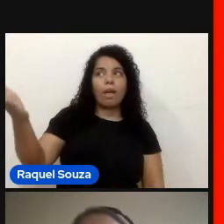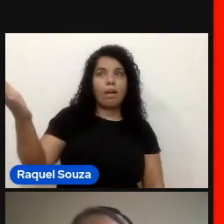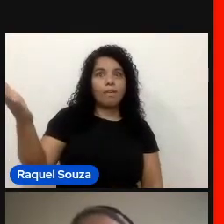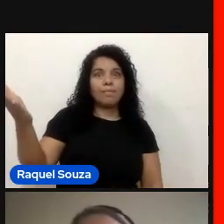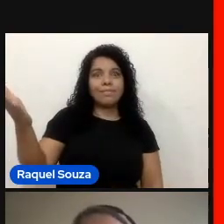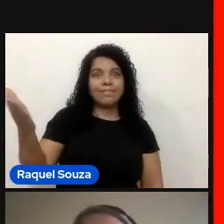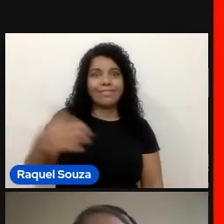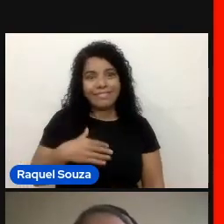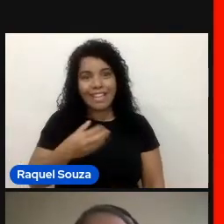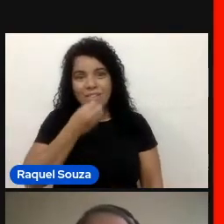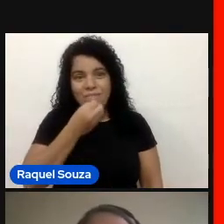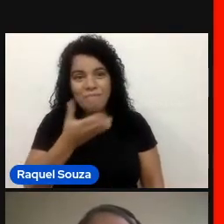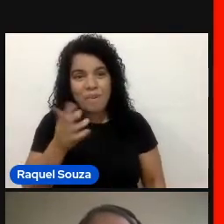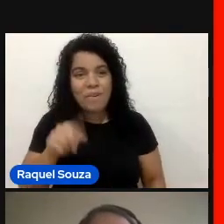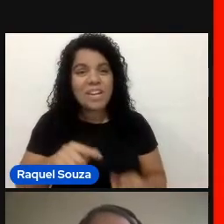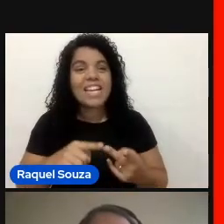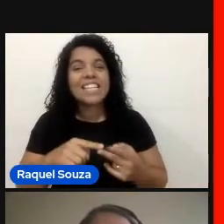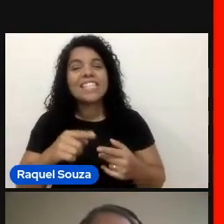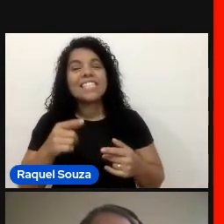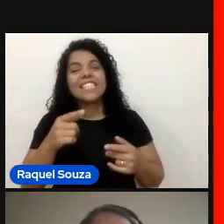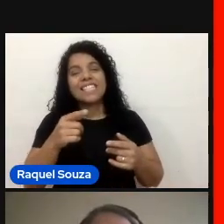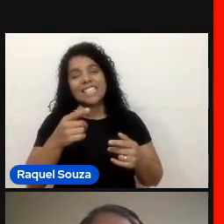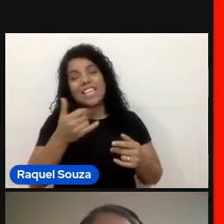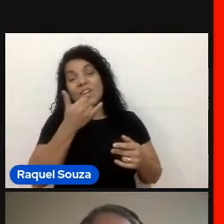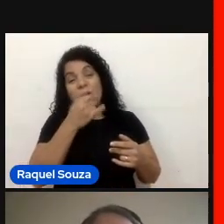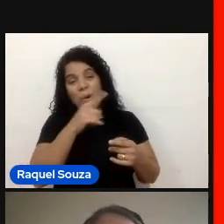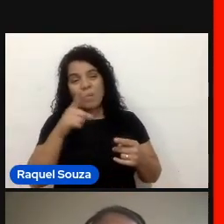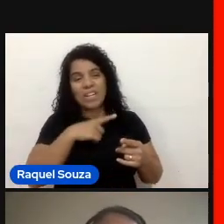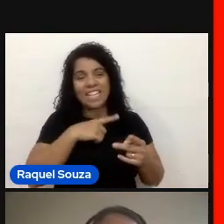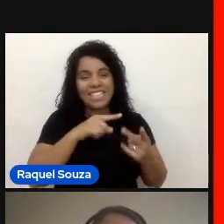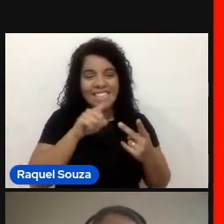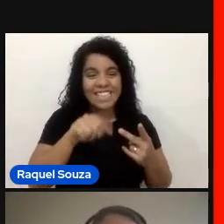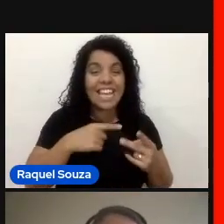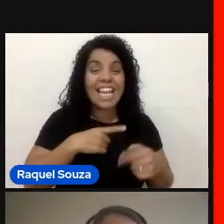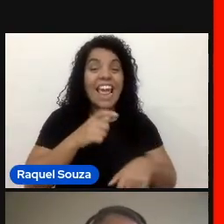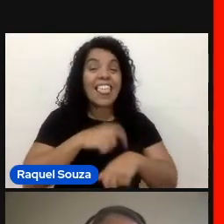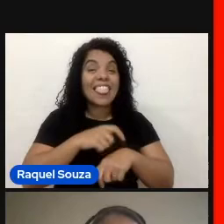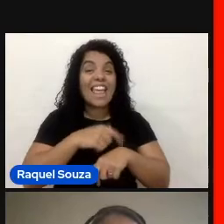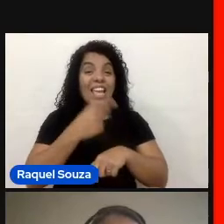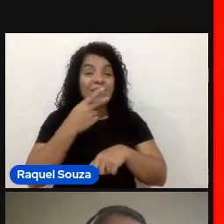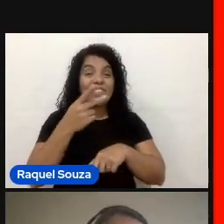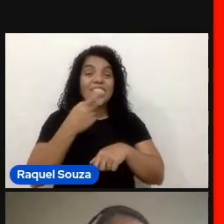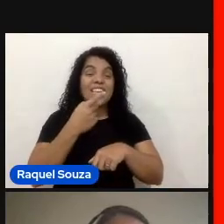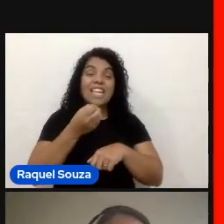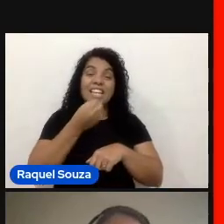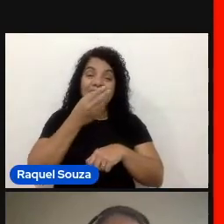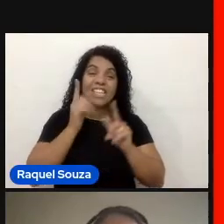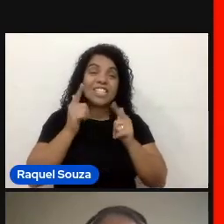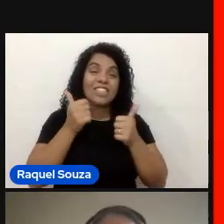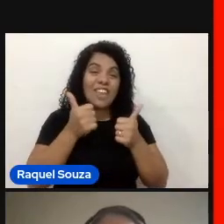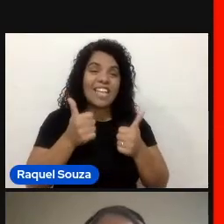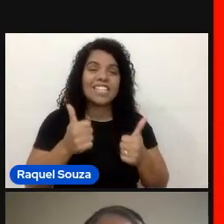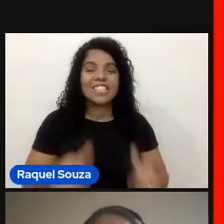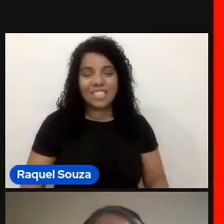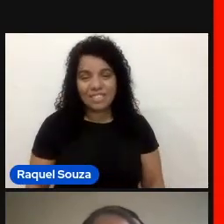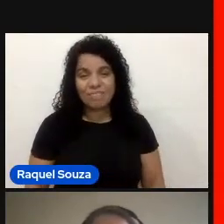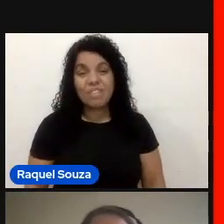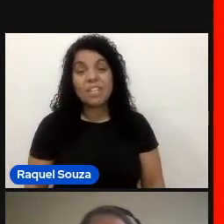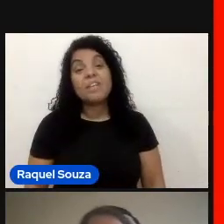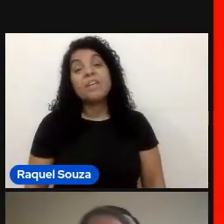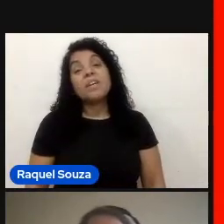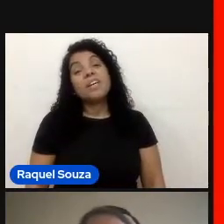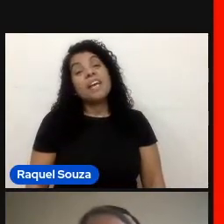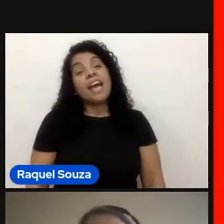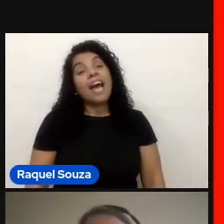desculpa, né? Tempos muito divertidos, porém produtivos. E aí, logo